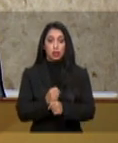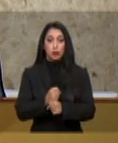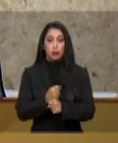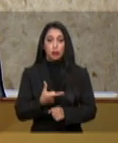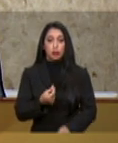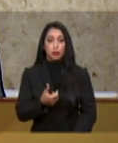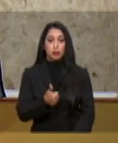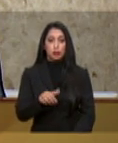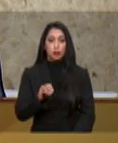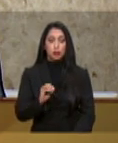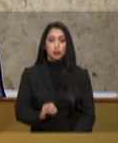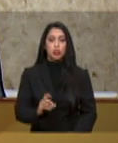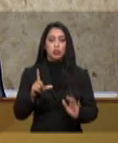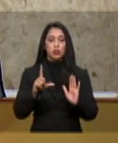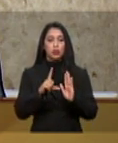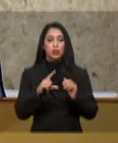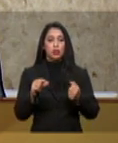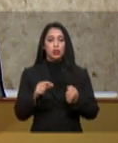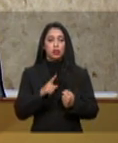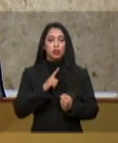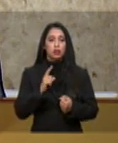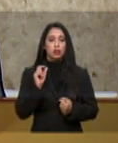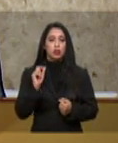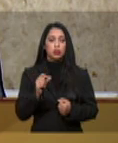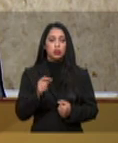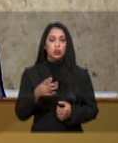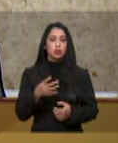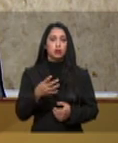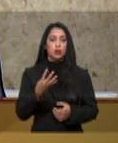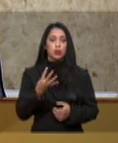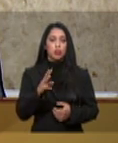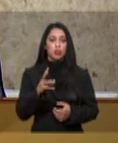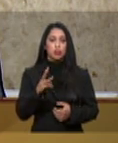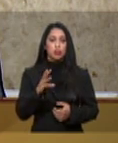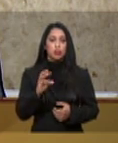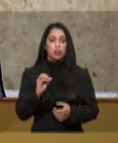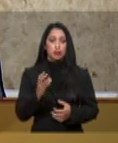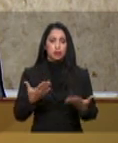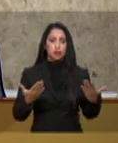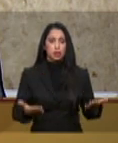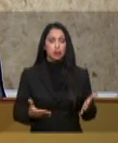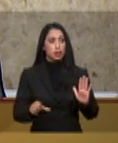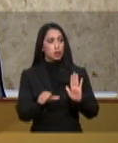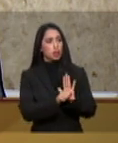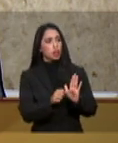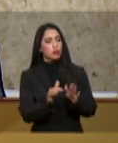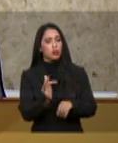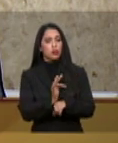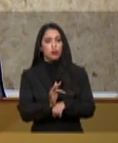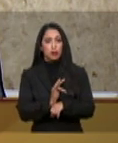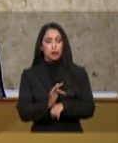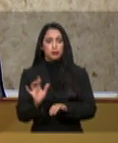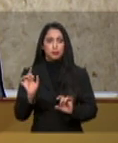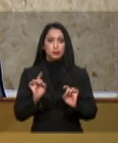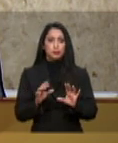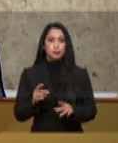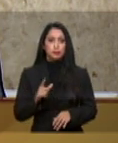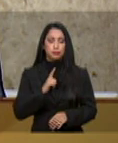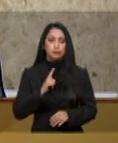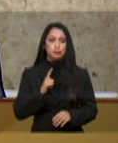no caput do artigo 83 da Lei 9.430. Isso no que se refere aos crimes formais, especialmente o delito